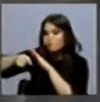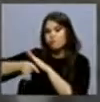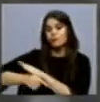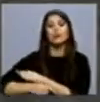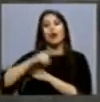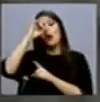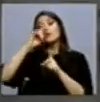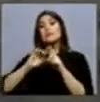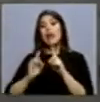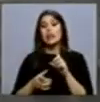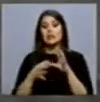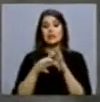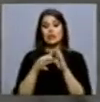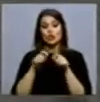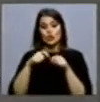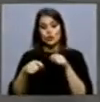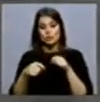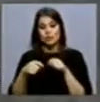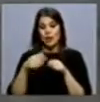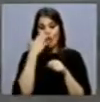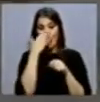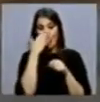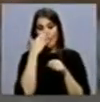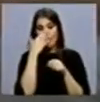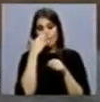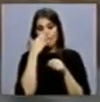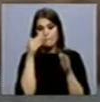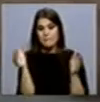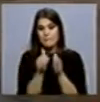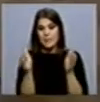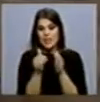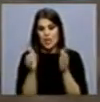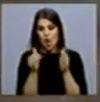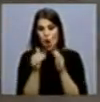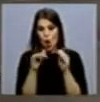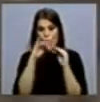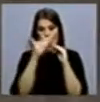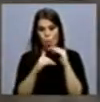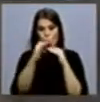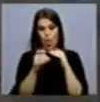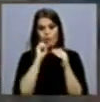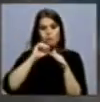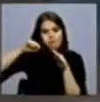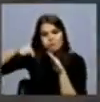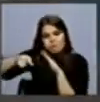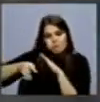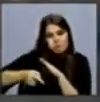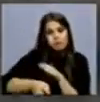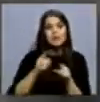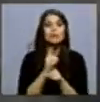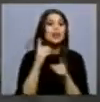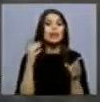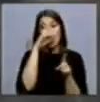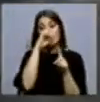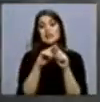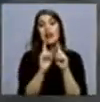utilizaram o comprimento de onda do micro-ondas, porque o micro-ondas consegue penetrar de facto nas profundezas desta Grande Mancha Vermelha. E então o que eles